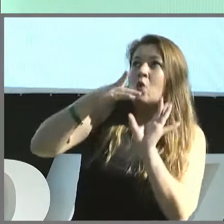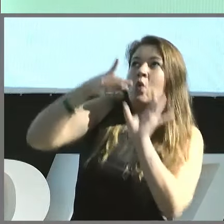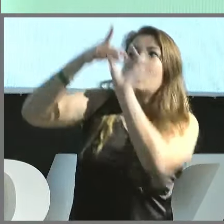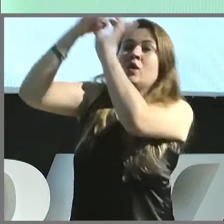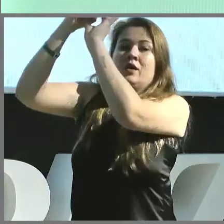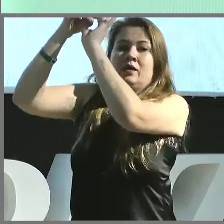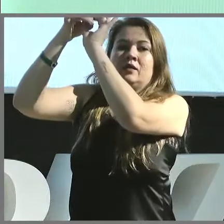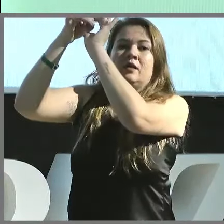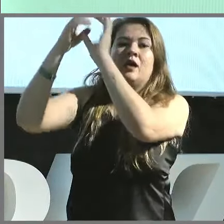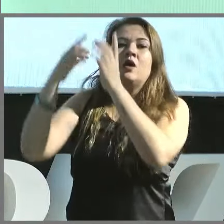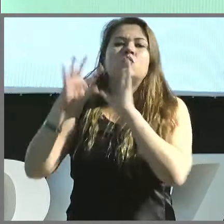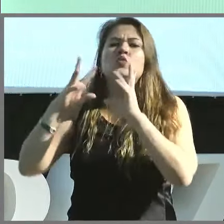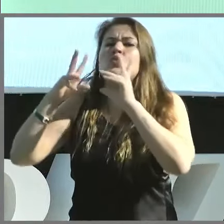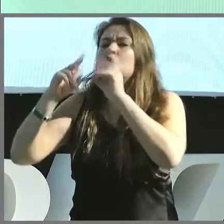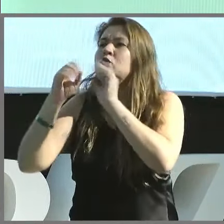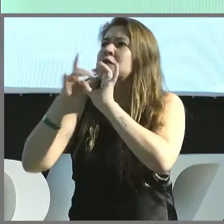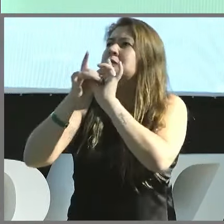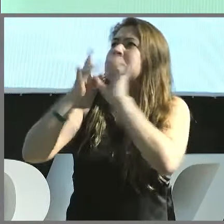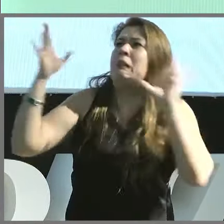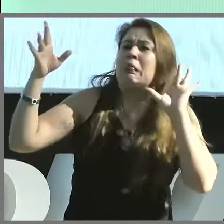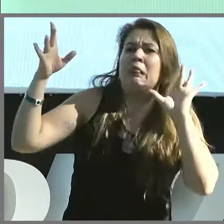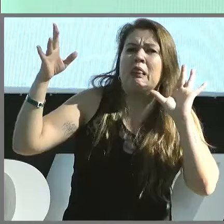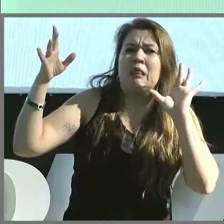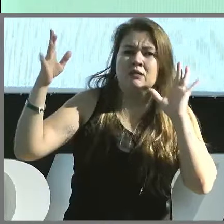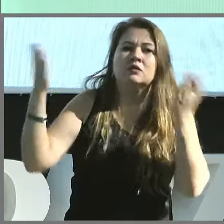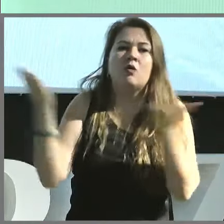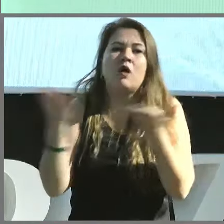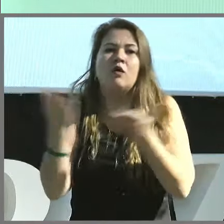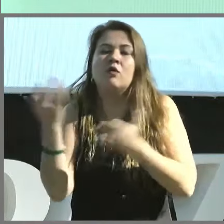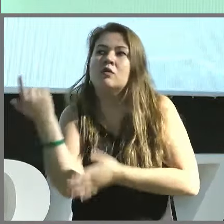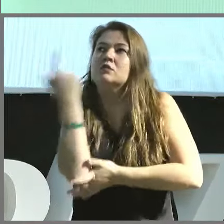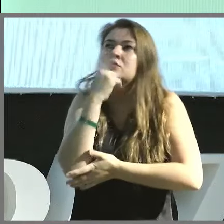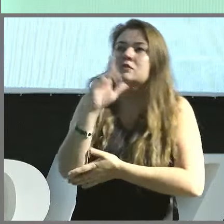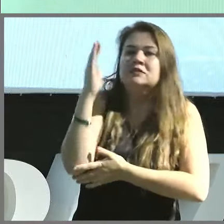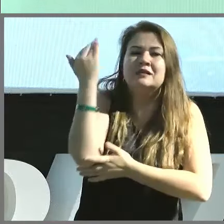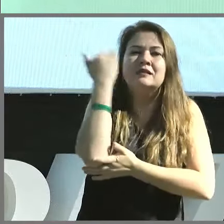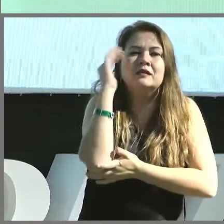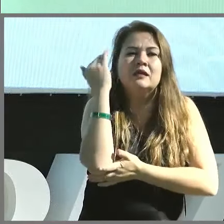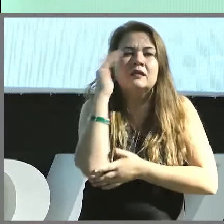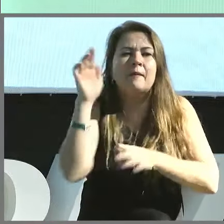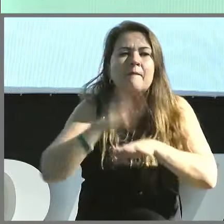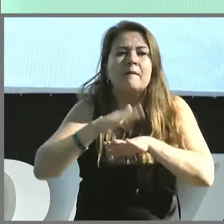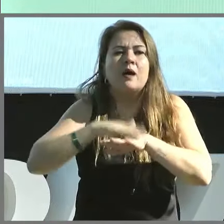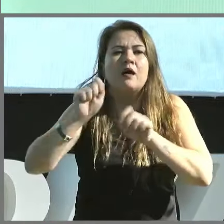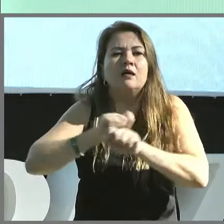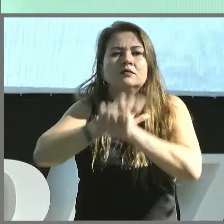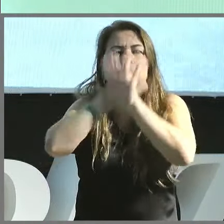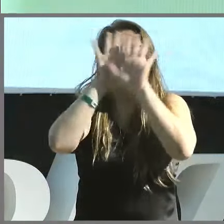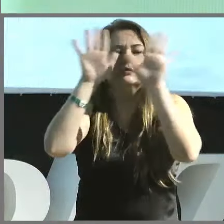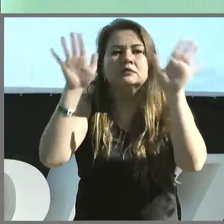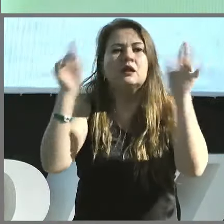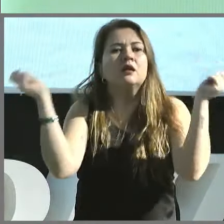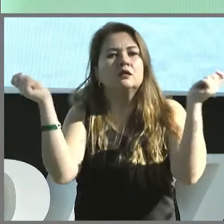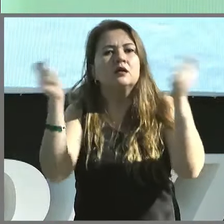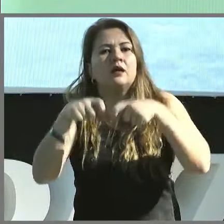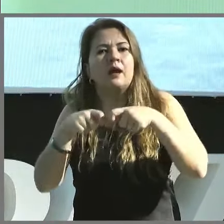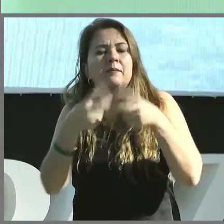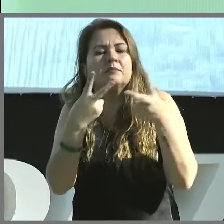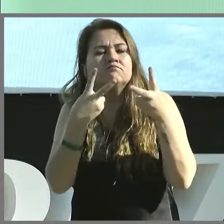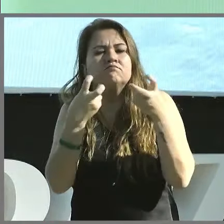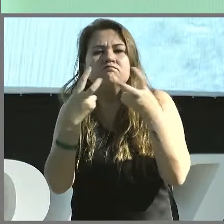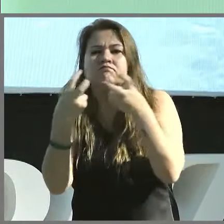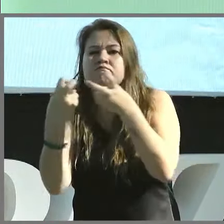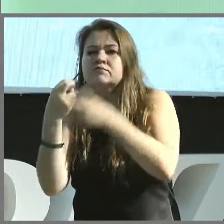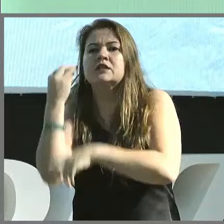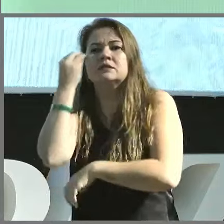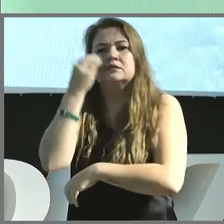fraturas de outrora, ensejar-nos um olhar capaz de poder